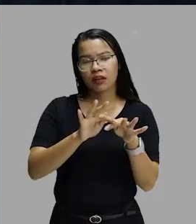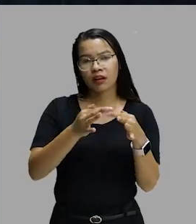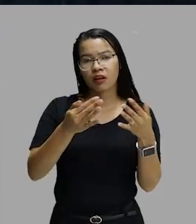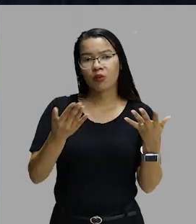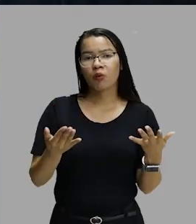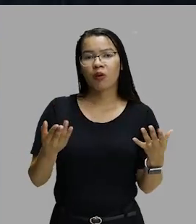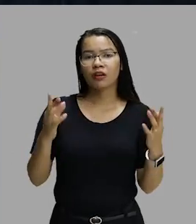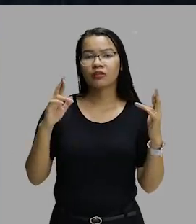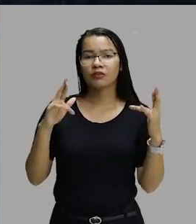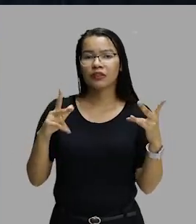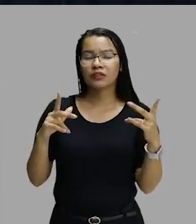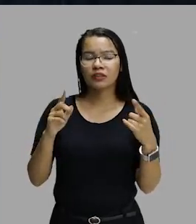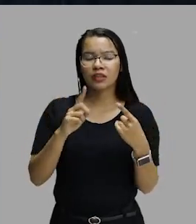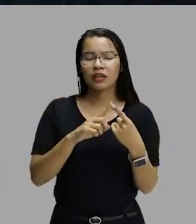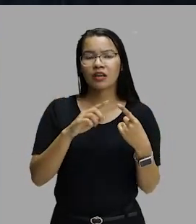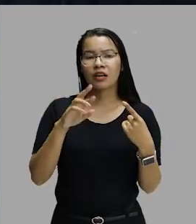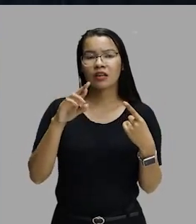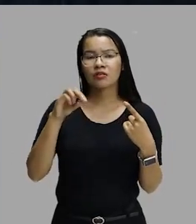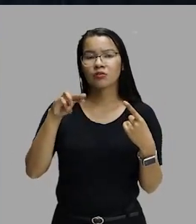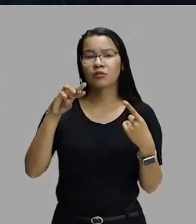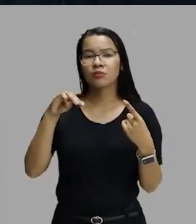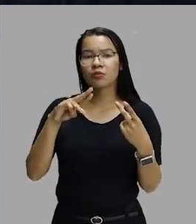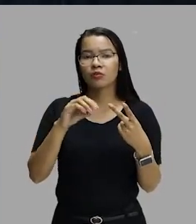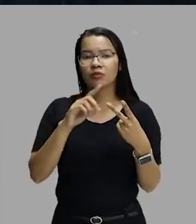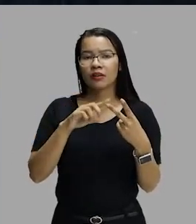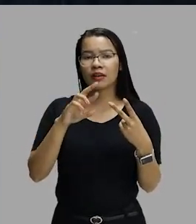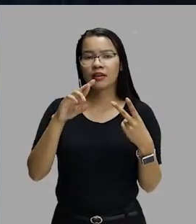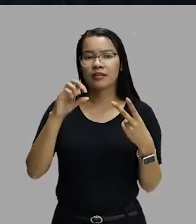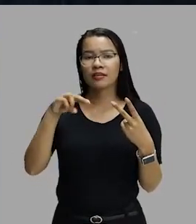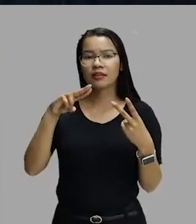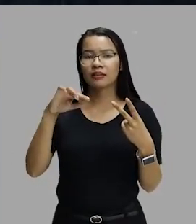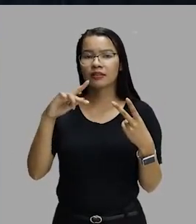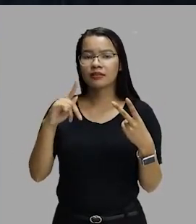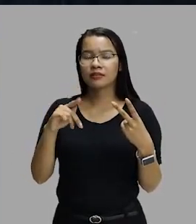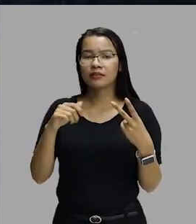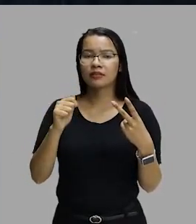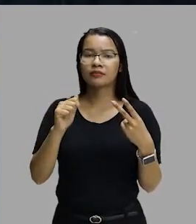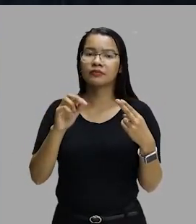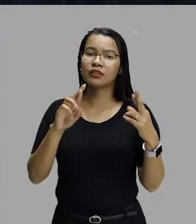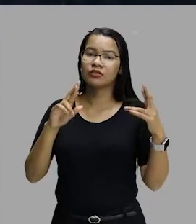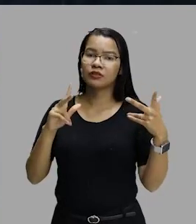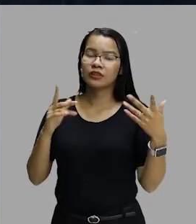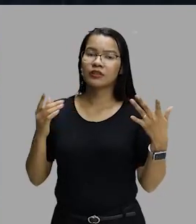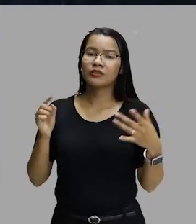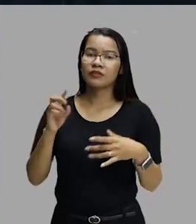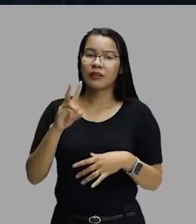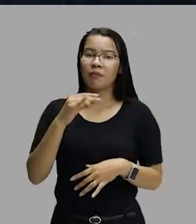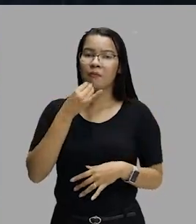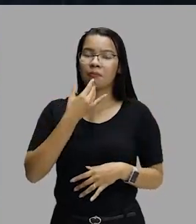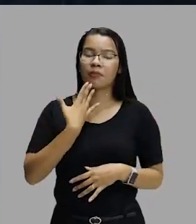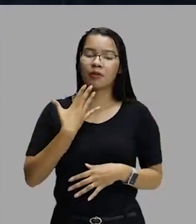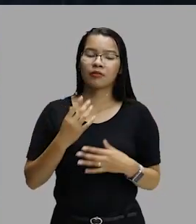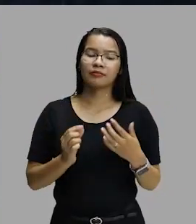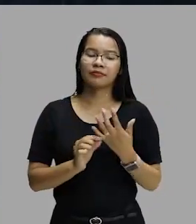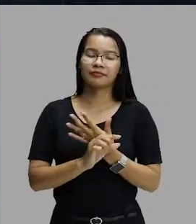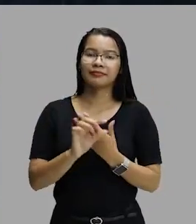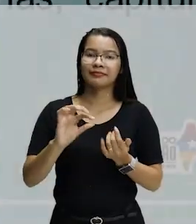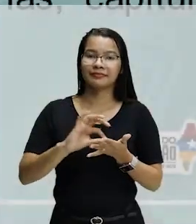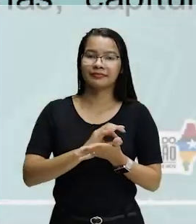qual é a diferença entre resumo e resenha. E por aí você vai se desenvolvendo e se tornando um bom escritor, tá?